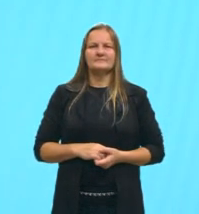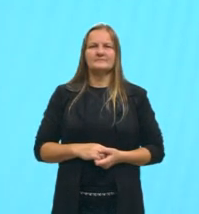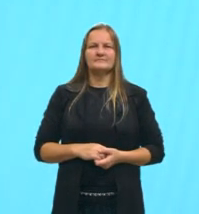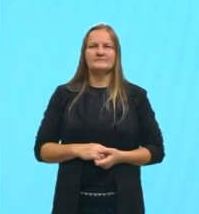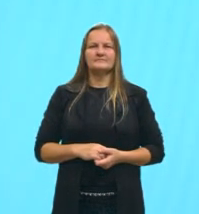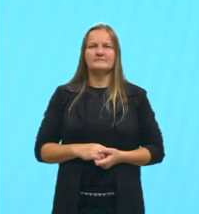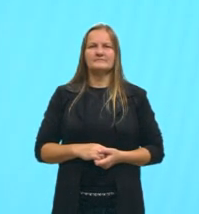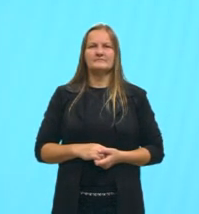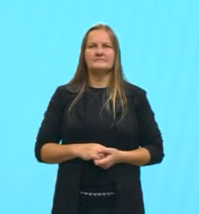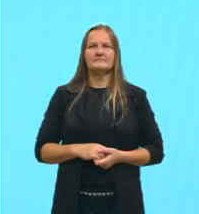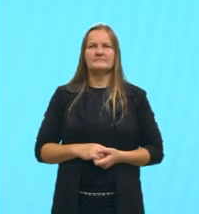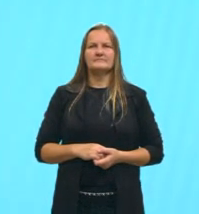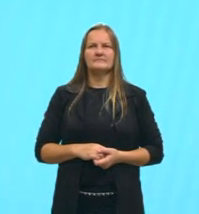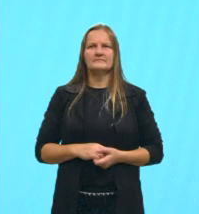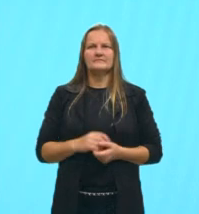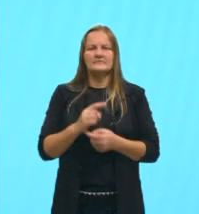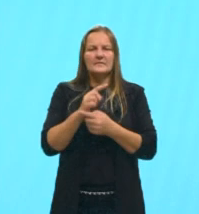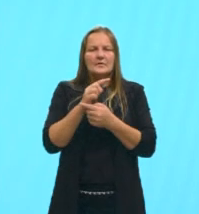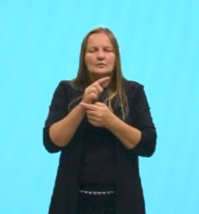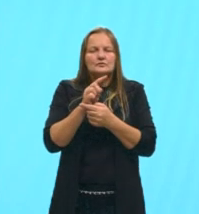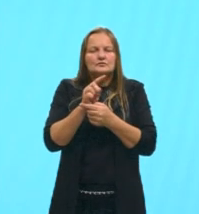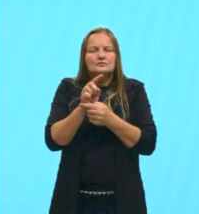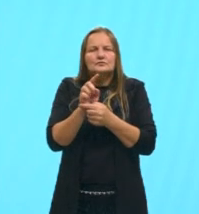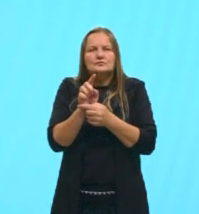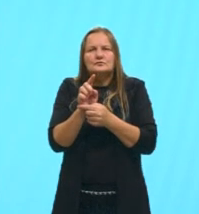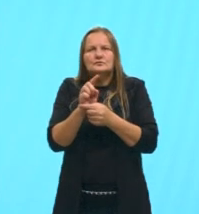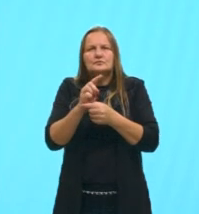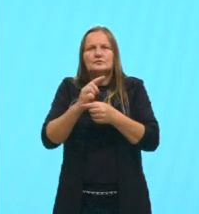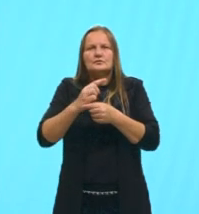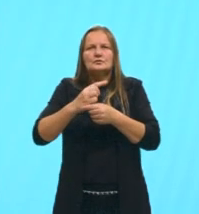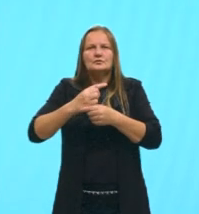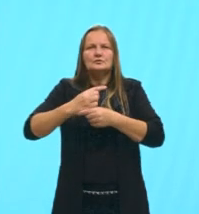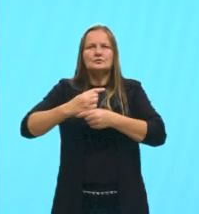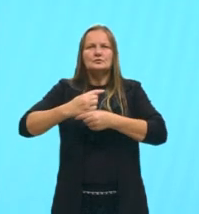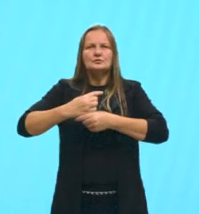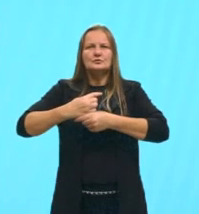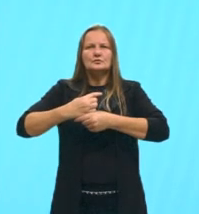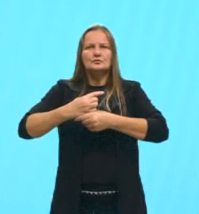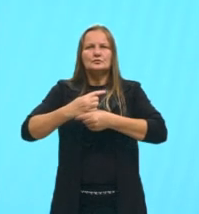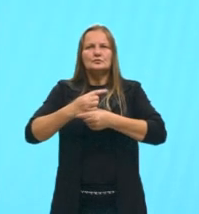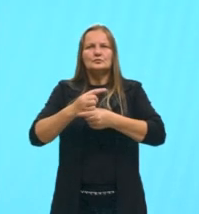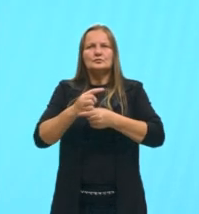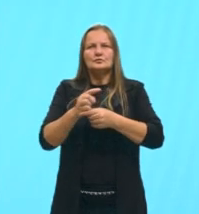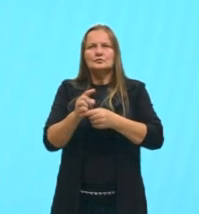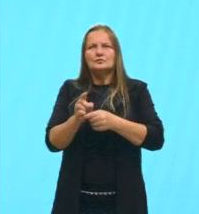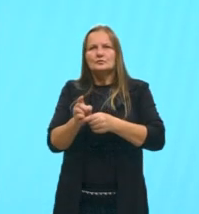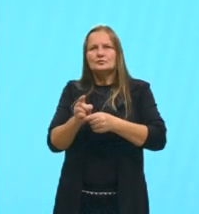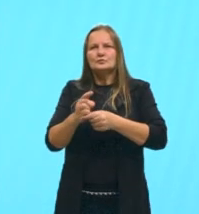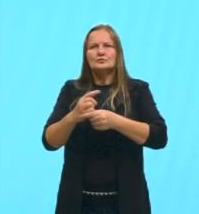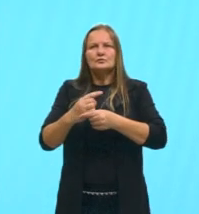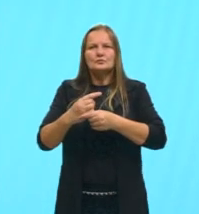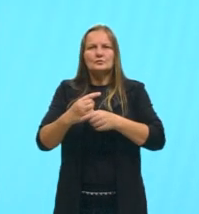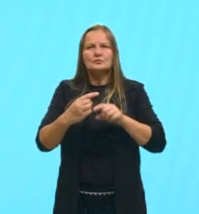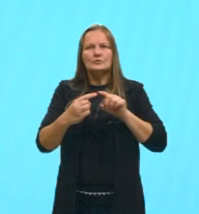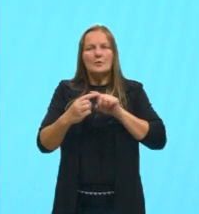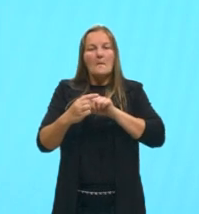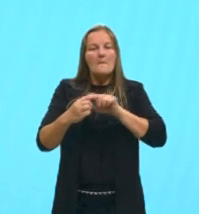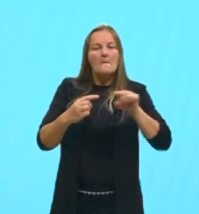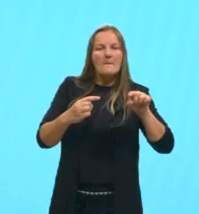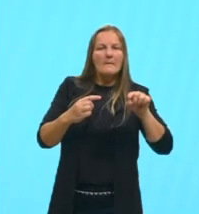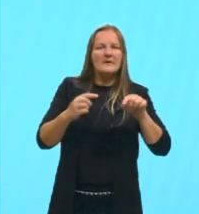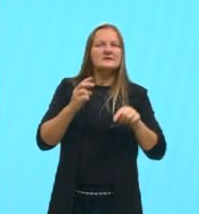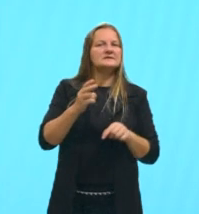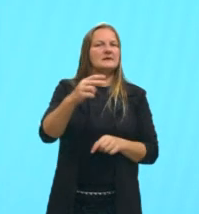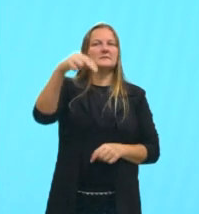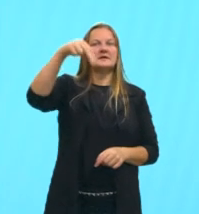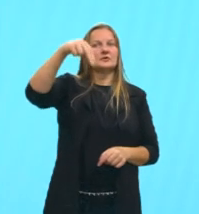a agulha né dessa dessa nossa bússola aponta para o norte tá meninas e meninos estão aqui tem que